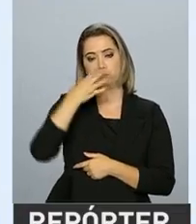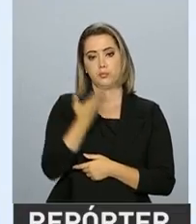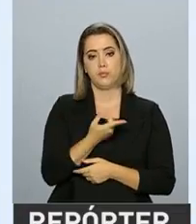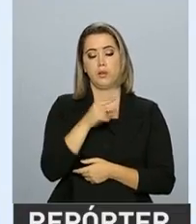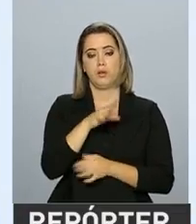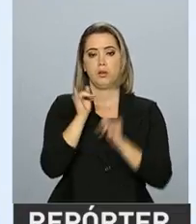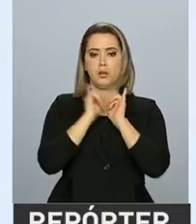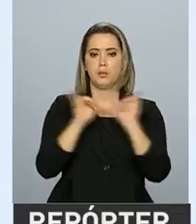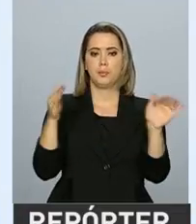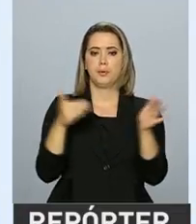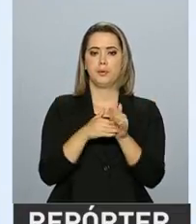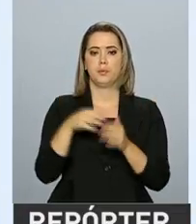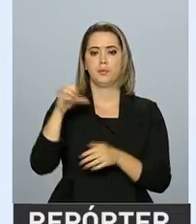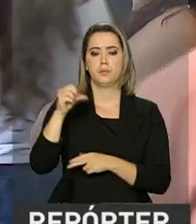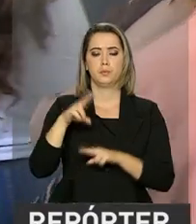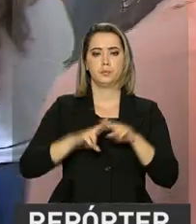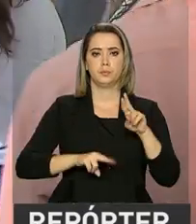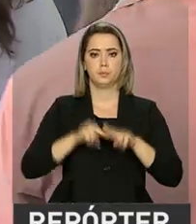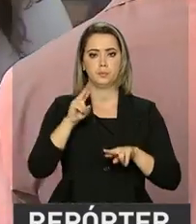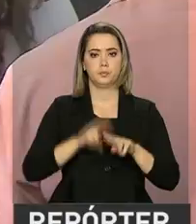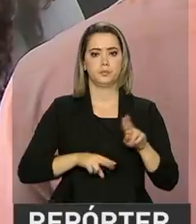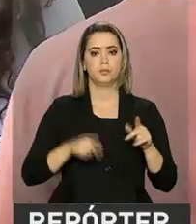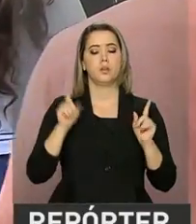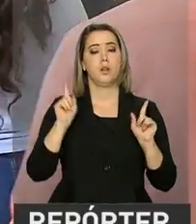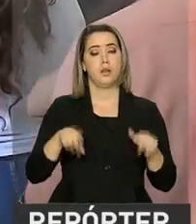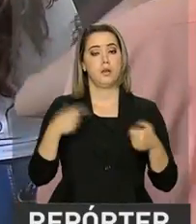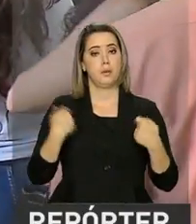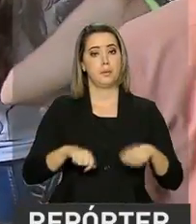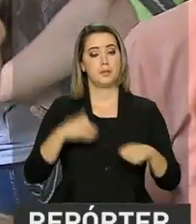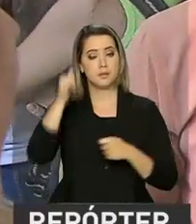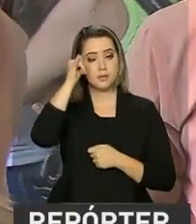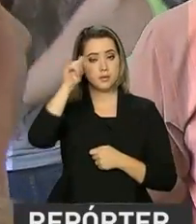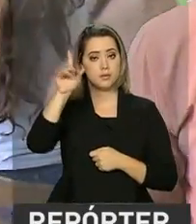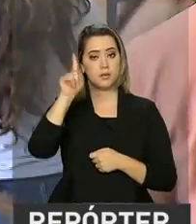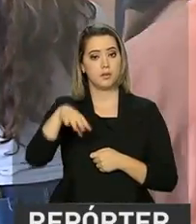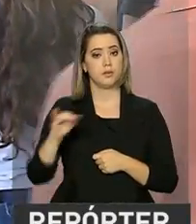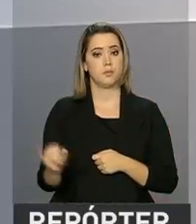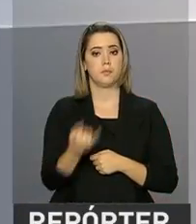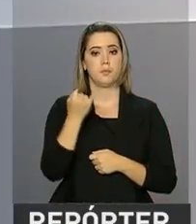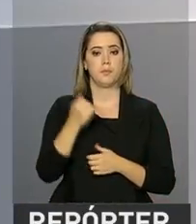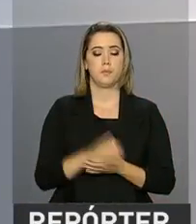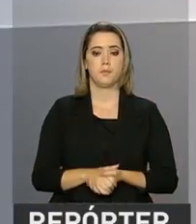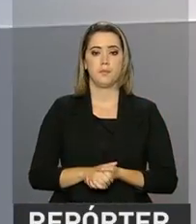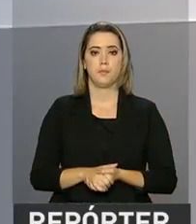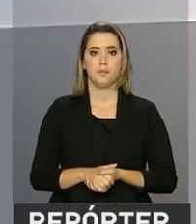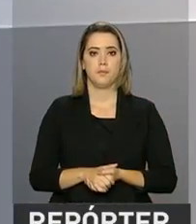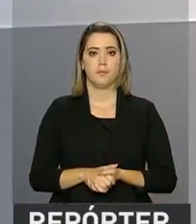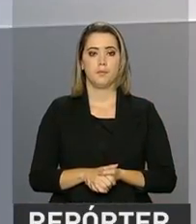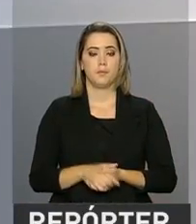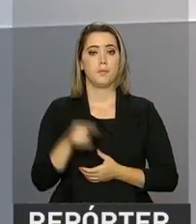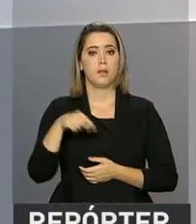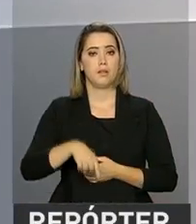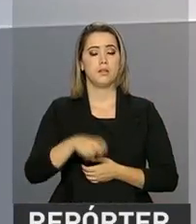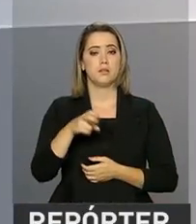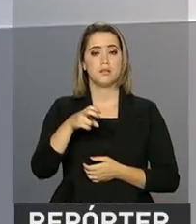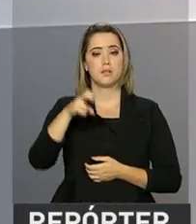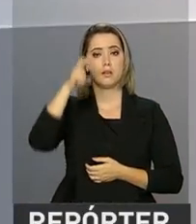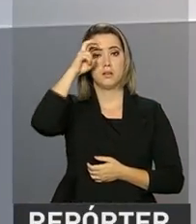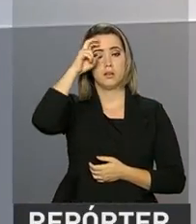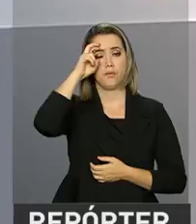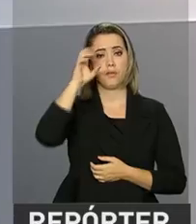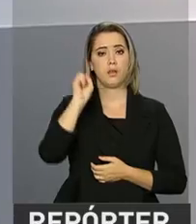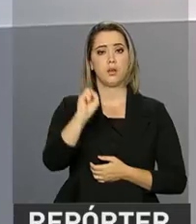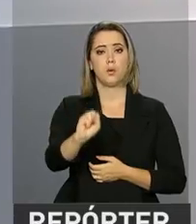a campanha vai até o dia 9 de junho definia uma oportunidade né nesta quinta feira dia